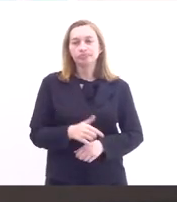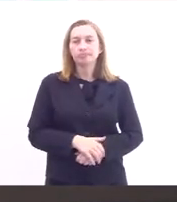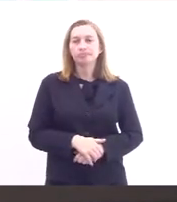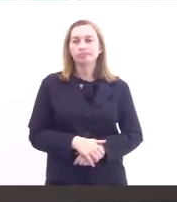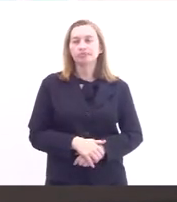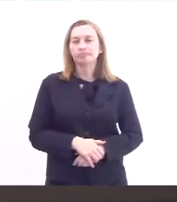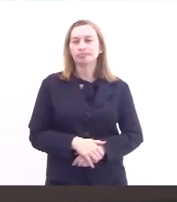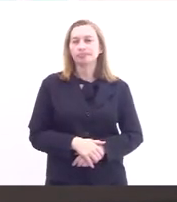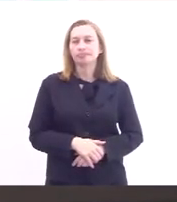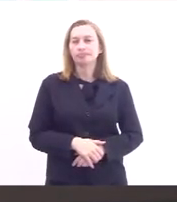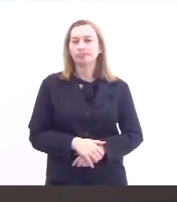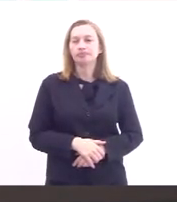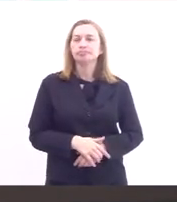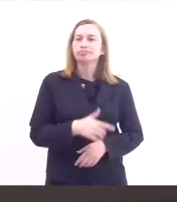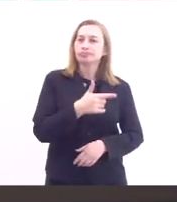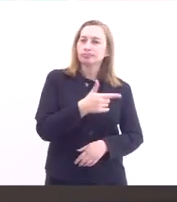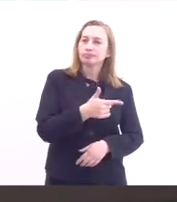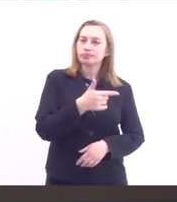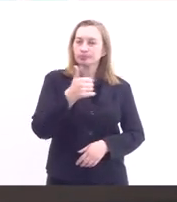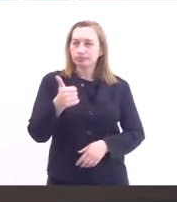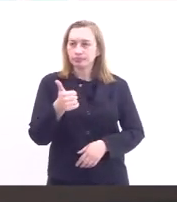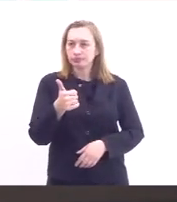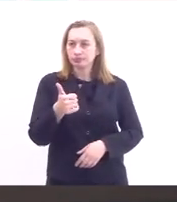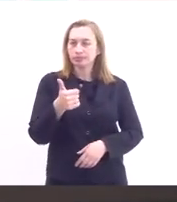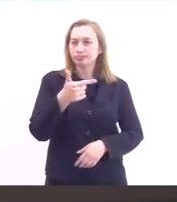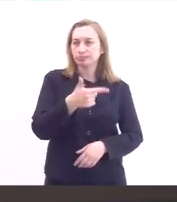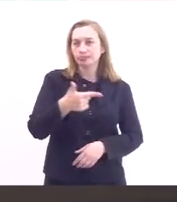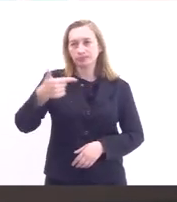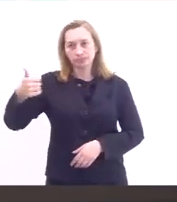21 para 22, com a mesma